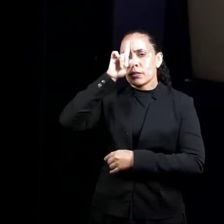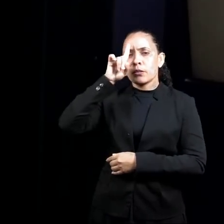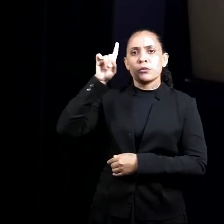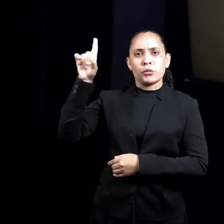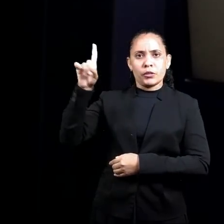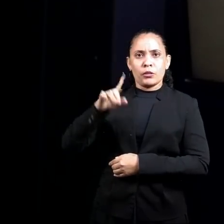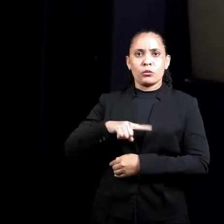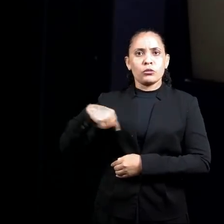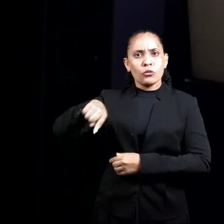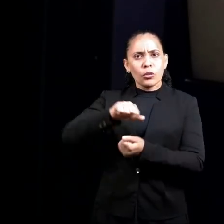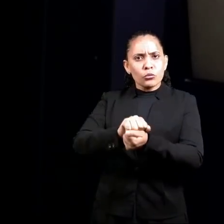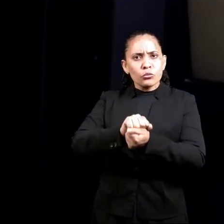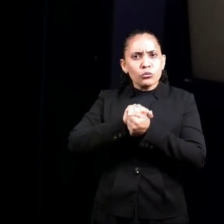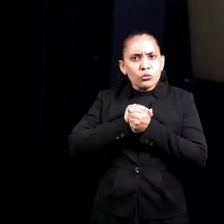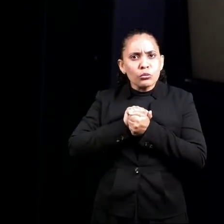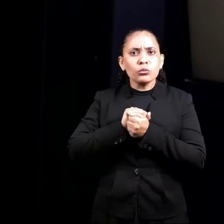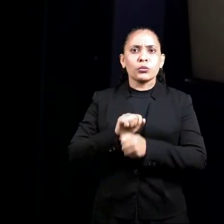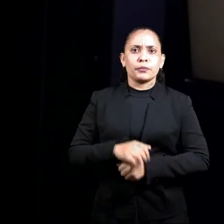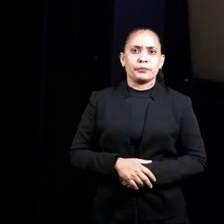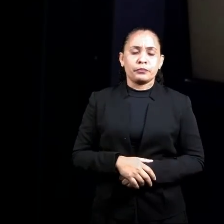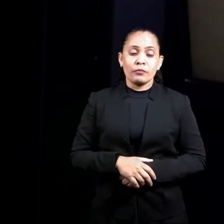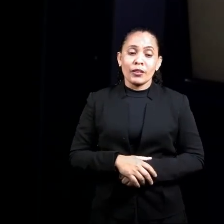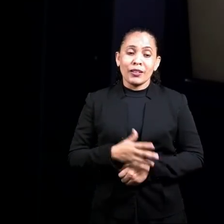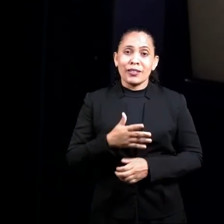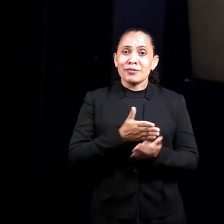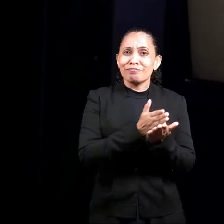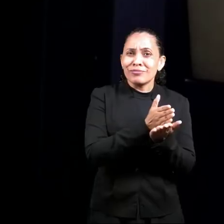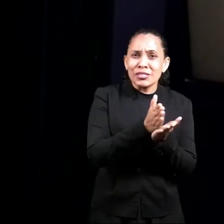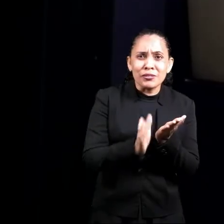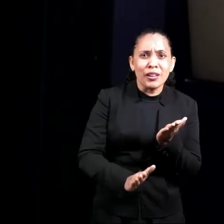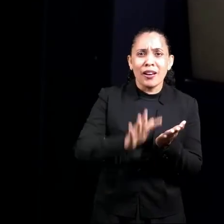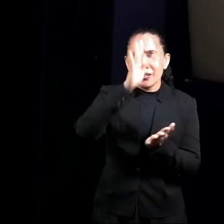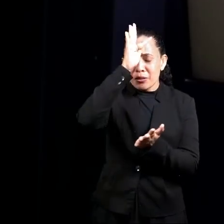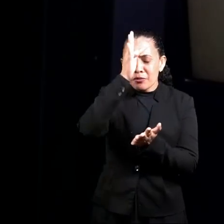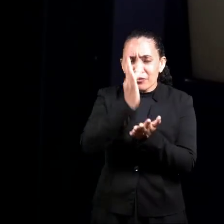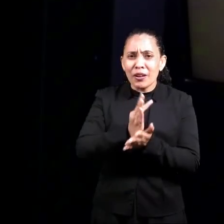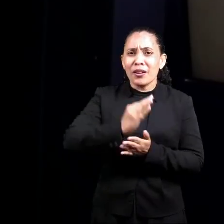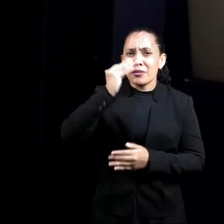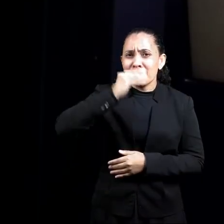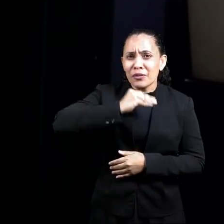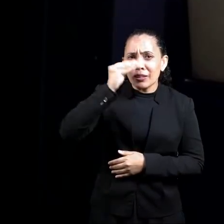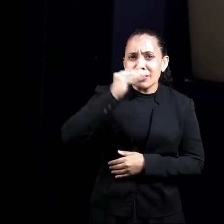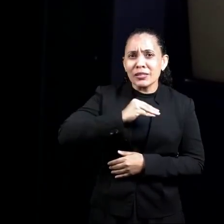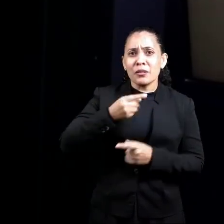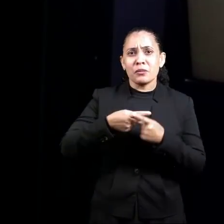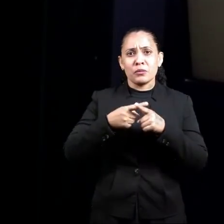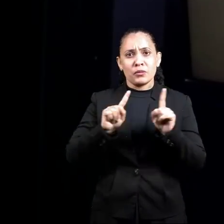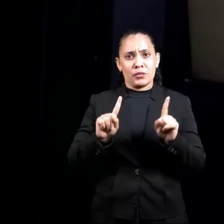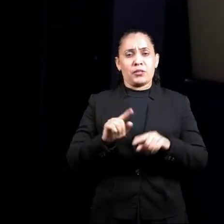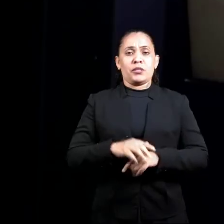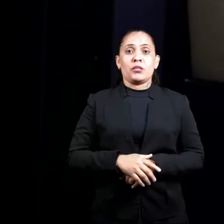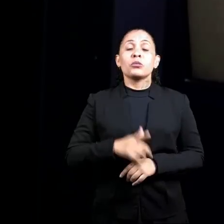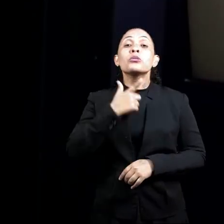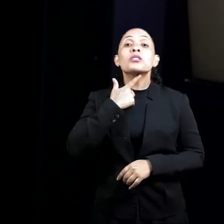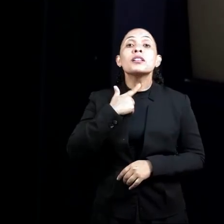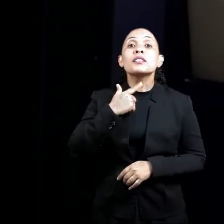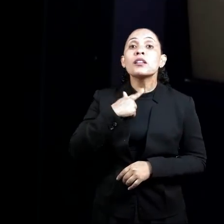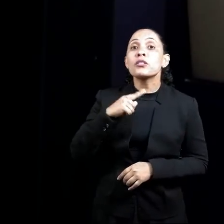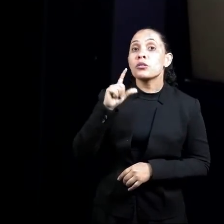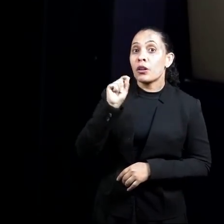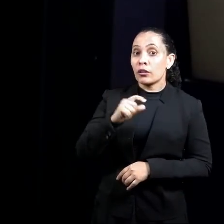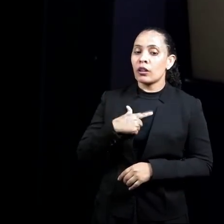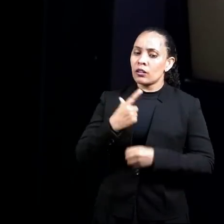Irmãos que já tiveram conosco, né? Que se perderam a fé, Nós também fazemos, o nosso desejo é que